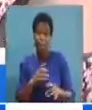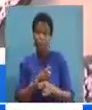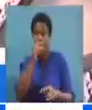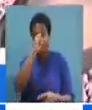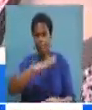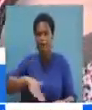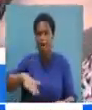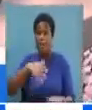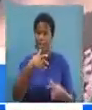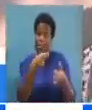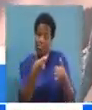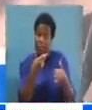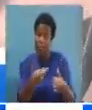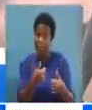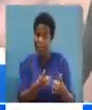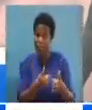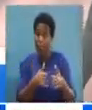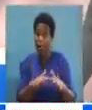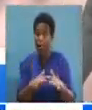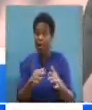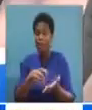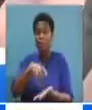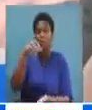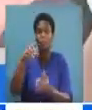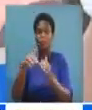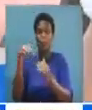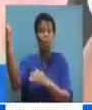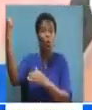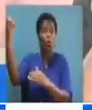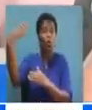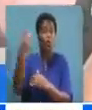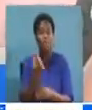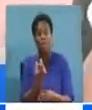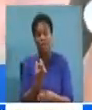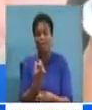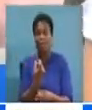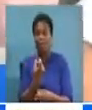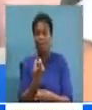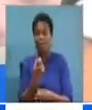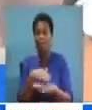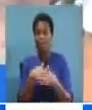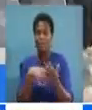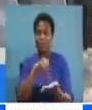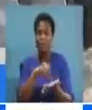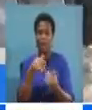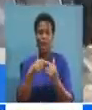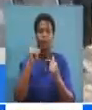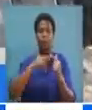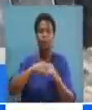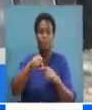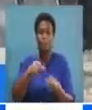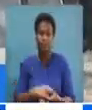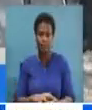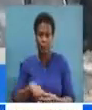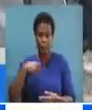praça ali, Alfa Carreto, mas e o posto de luz que você também esteve apoio, tomara-se fazer um centro muito médico ali arriba. O presidente da